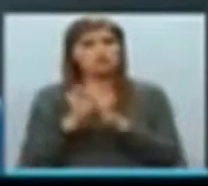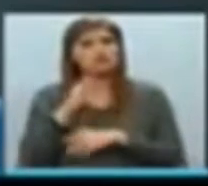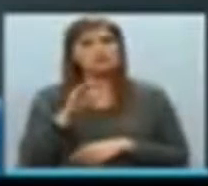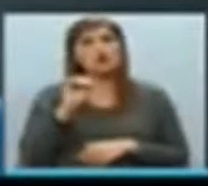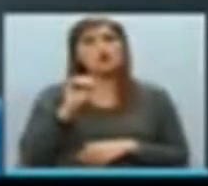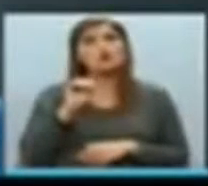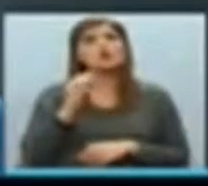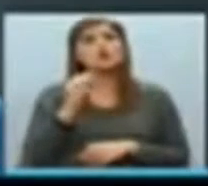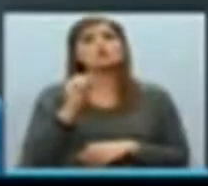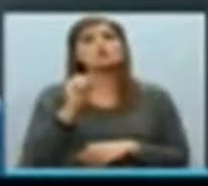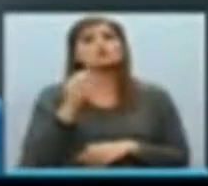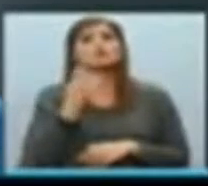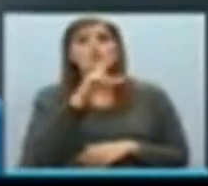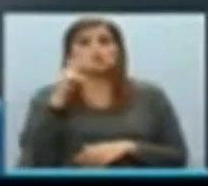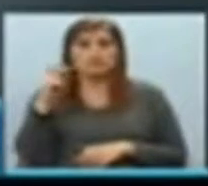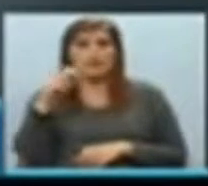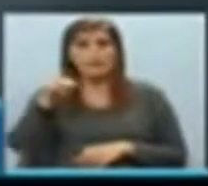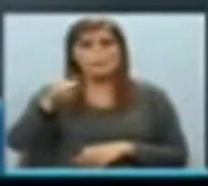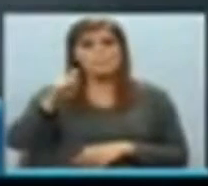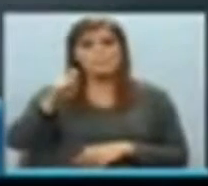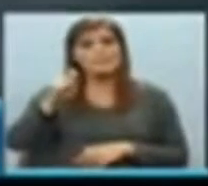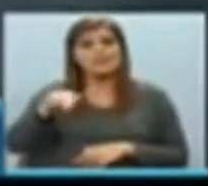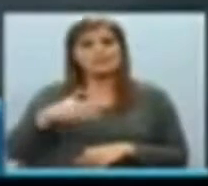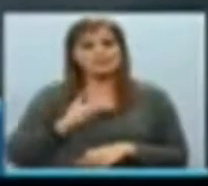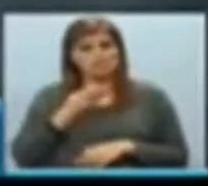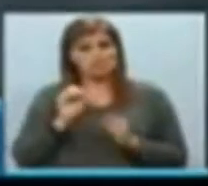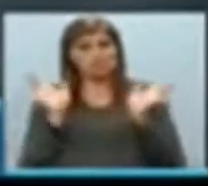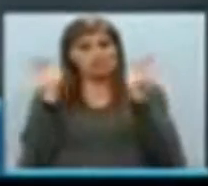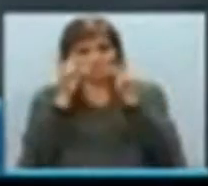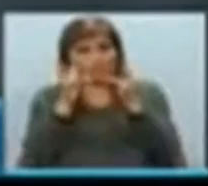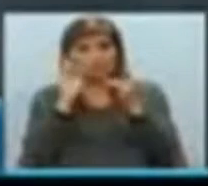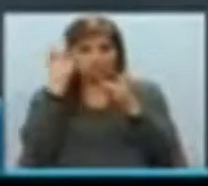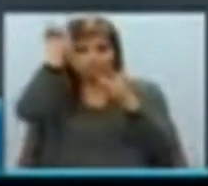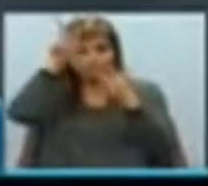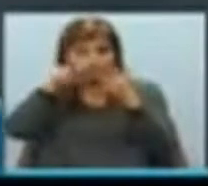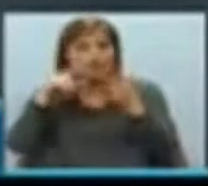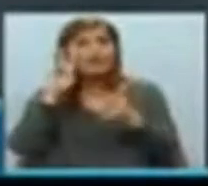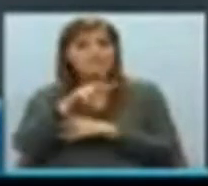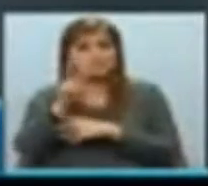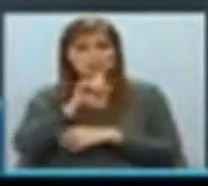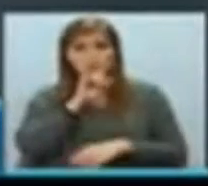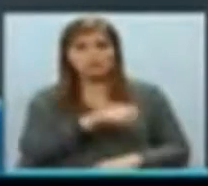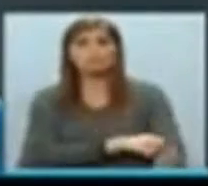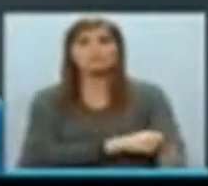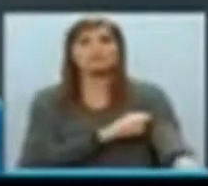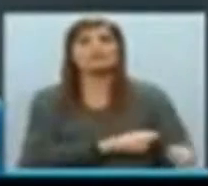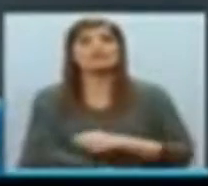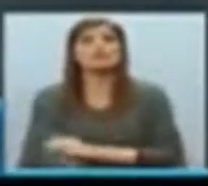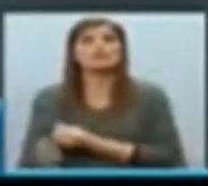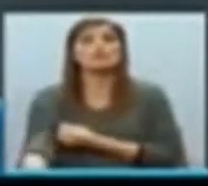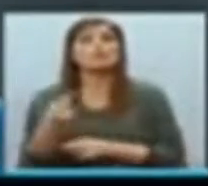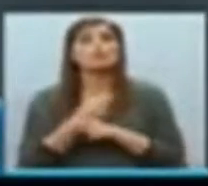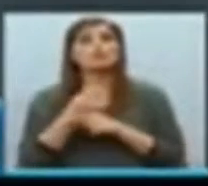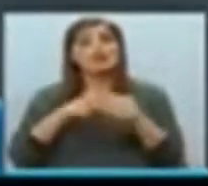na pela internet enfim procurei e meio lá visitar porque a visita ainda por enquanto em é a parte de dentro